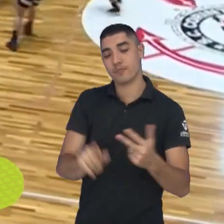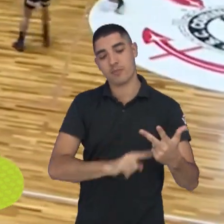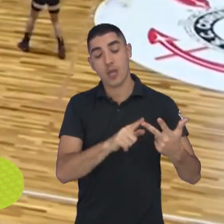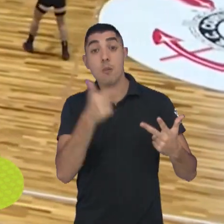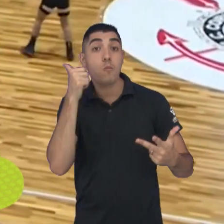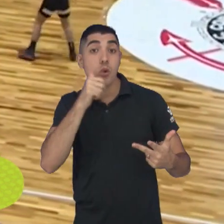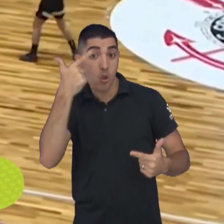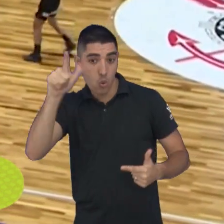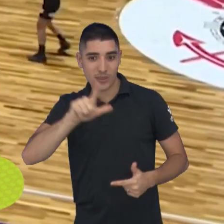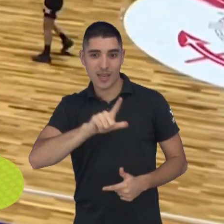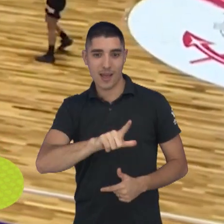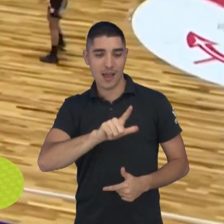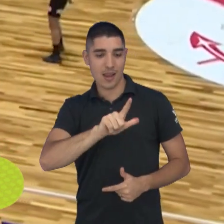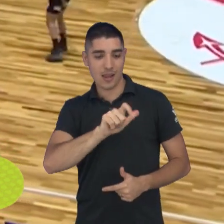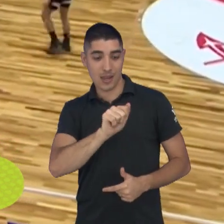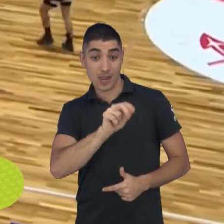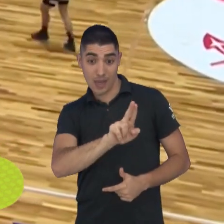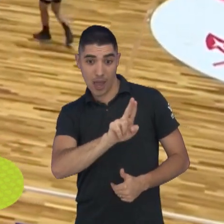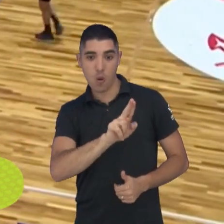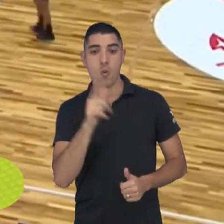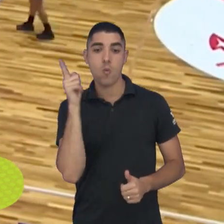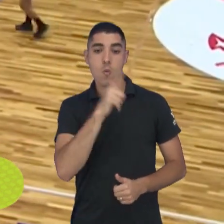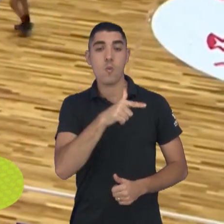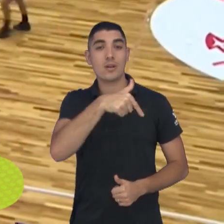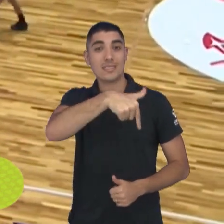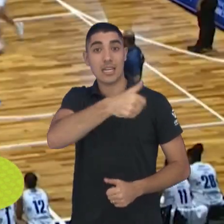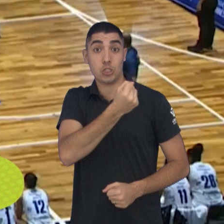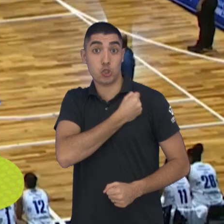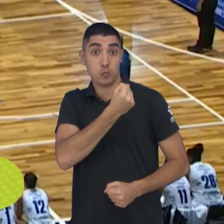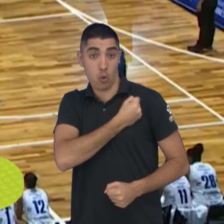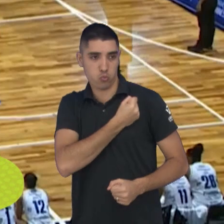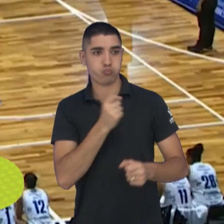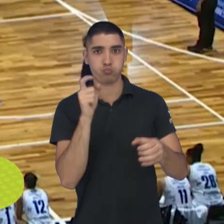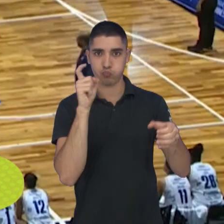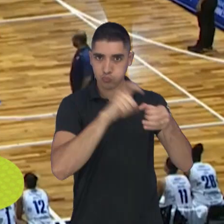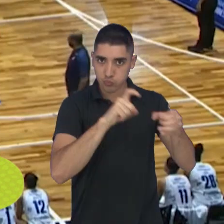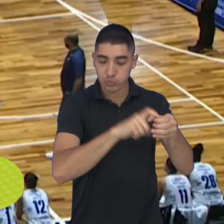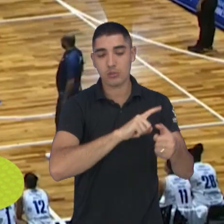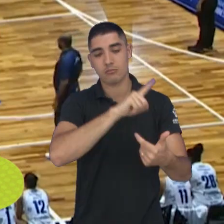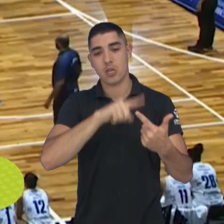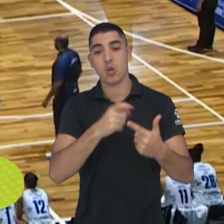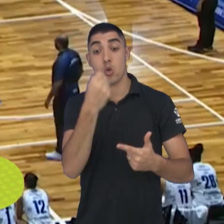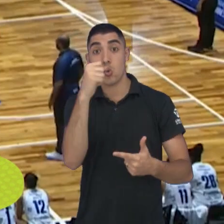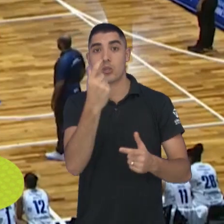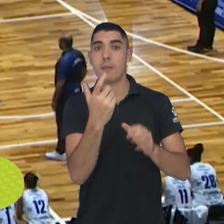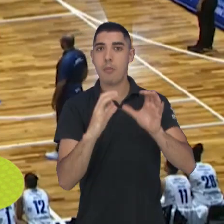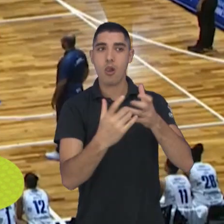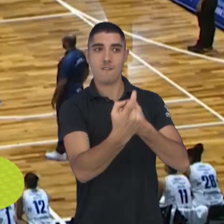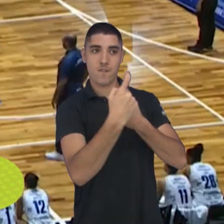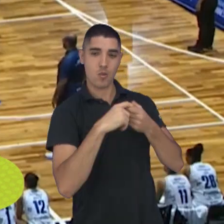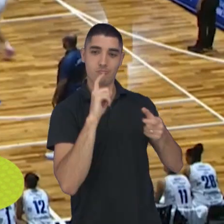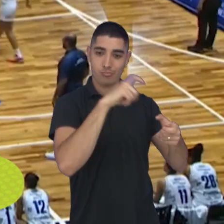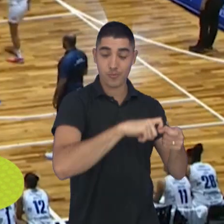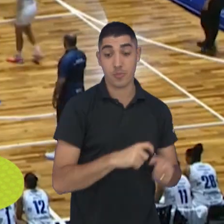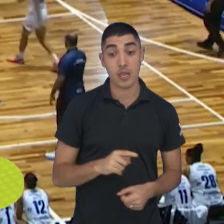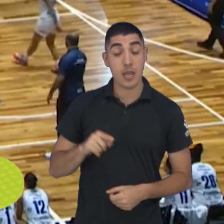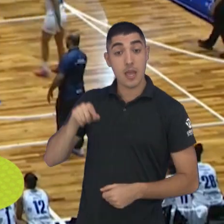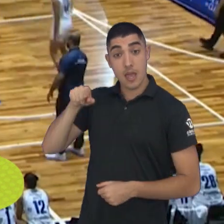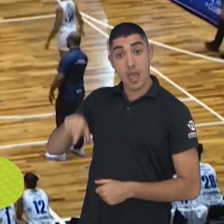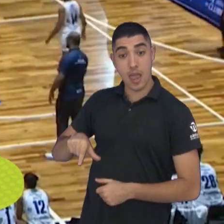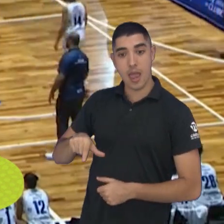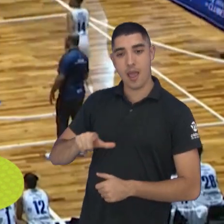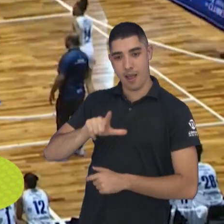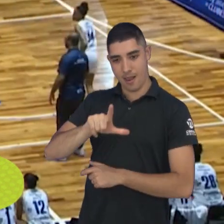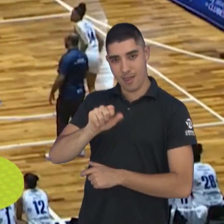Isaías, com 7 pontos e 8 rebotes. Aliás, a camisa 25 do São José foi a mais eficiente da vitória e levou o